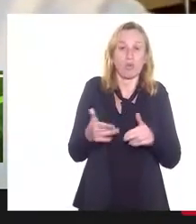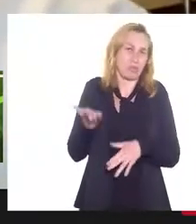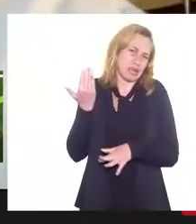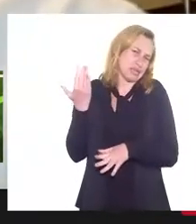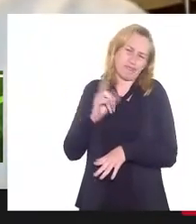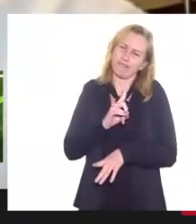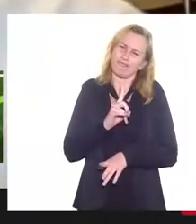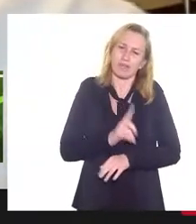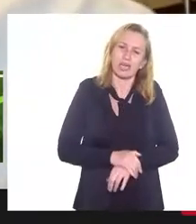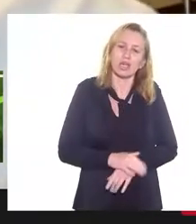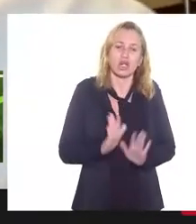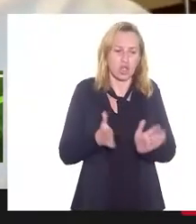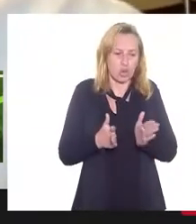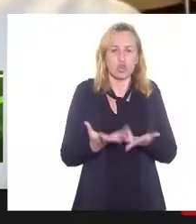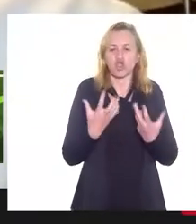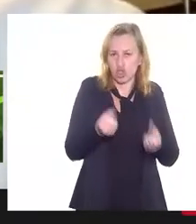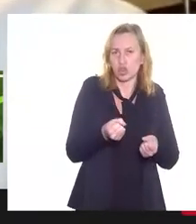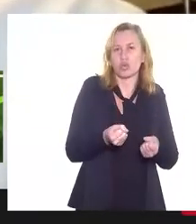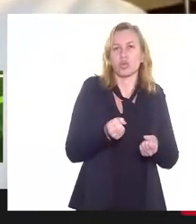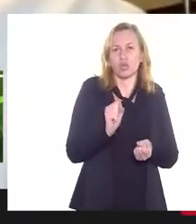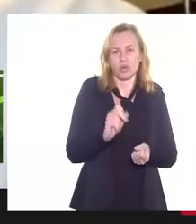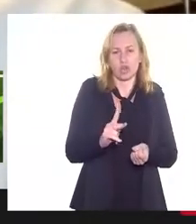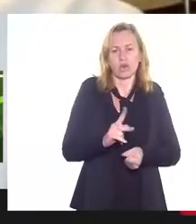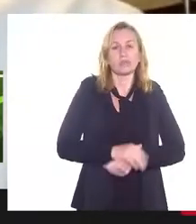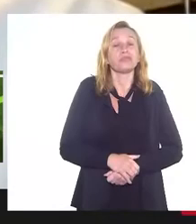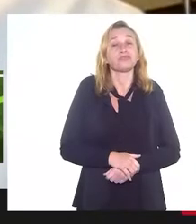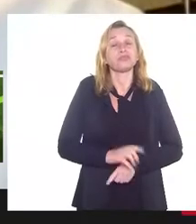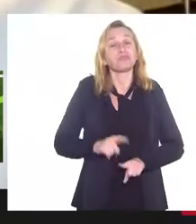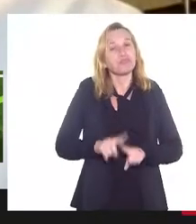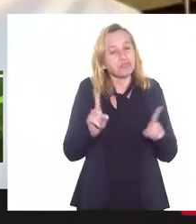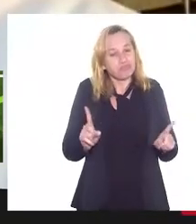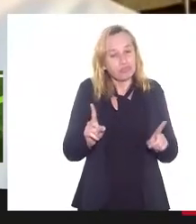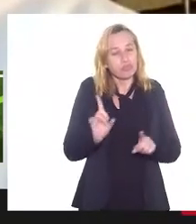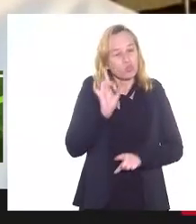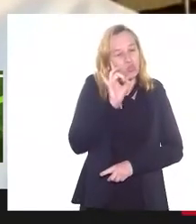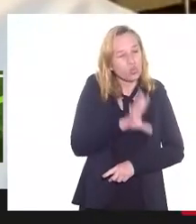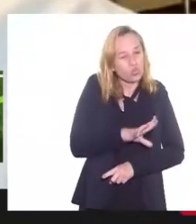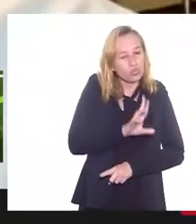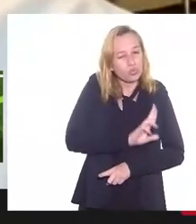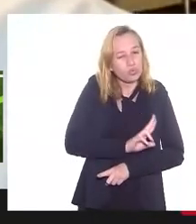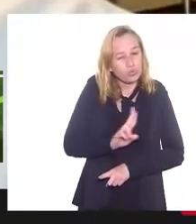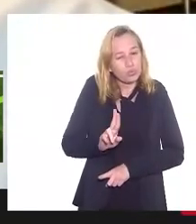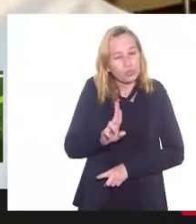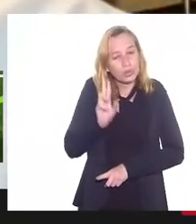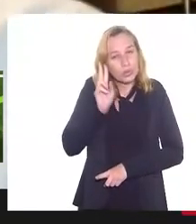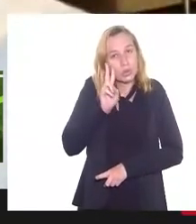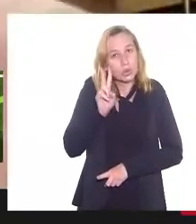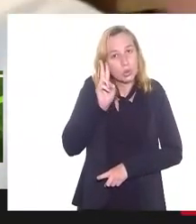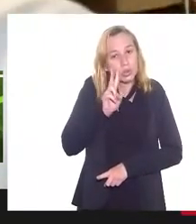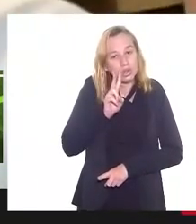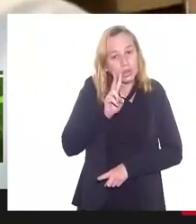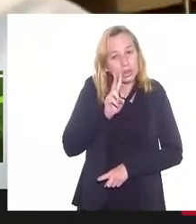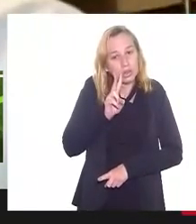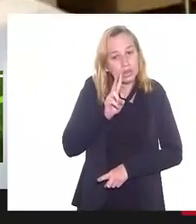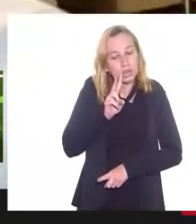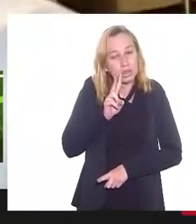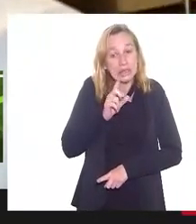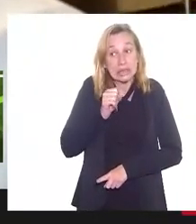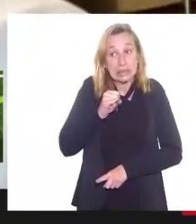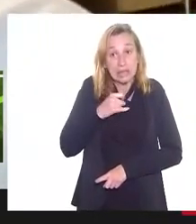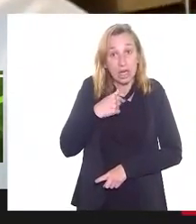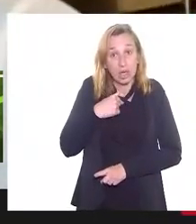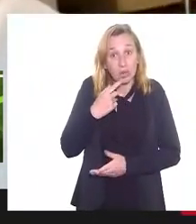e está implantado. Mas o último nome que eu me lembre, se eu estiver cometendo